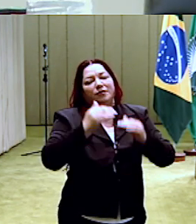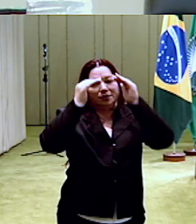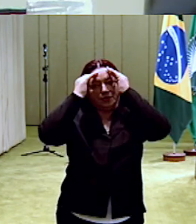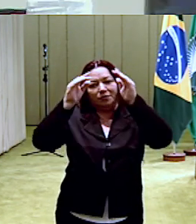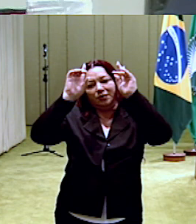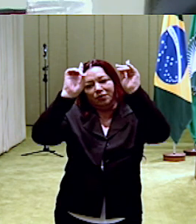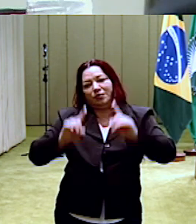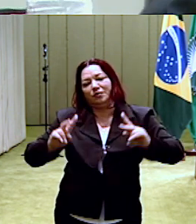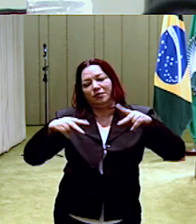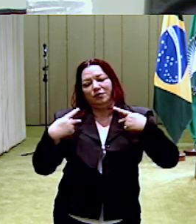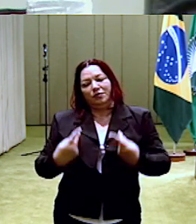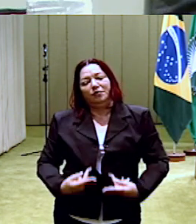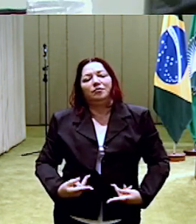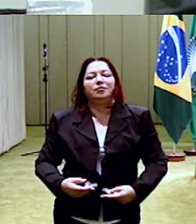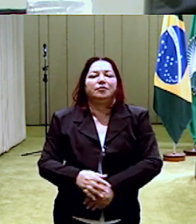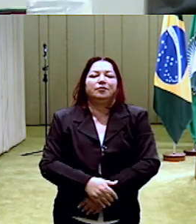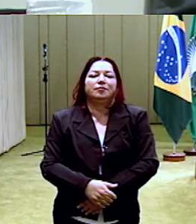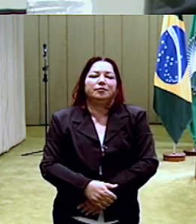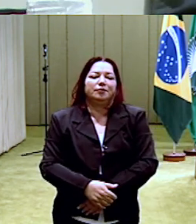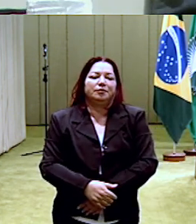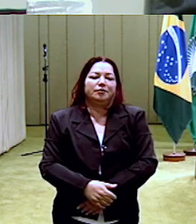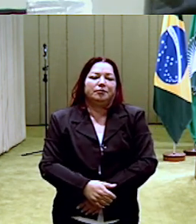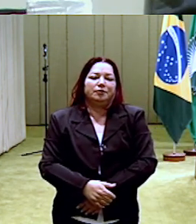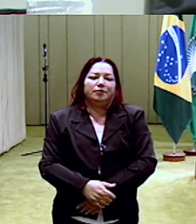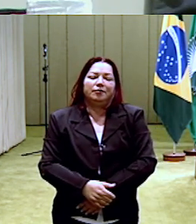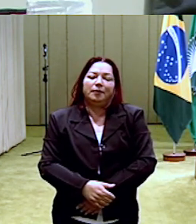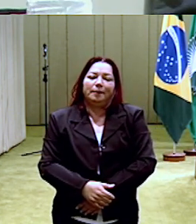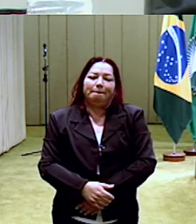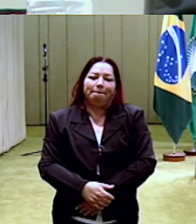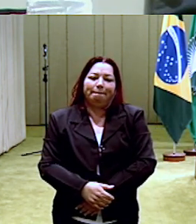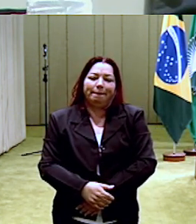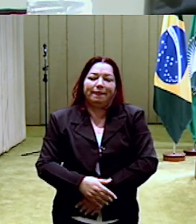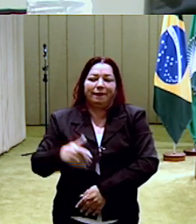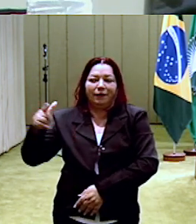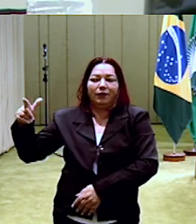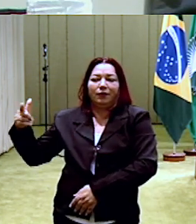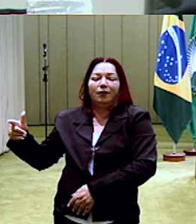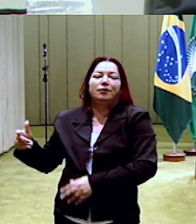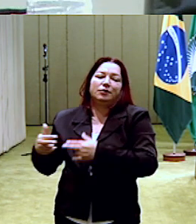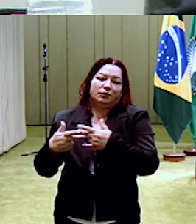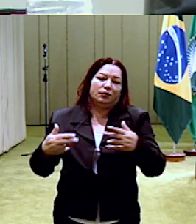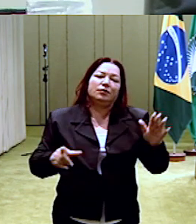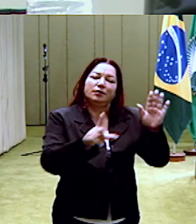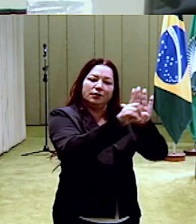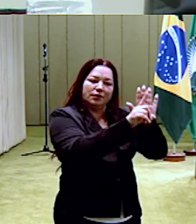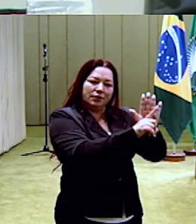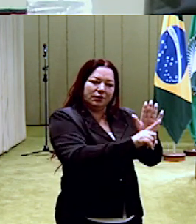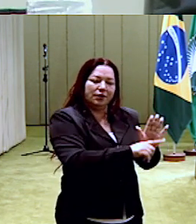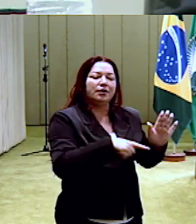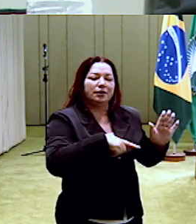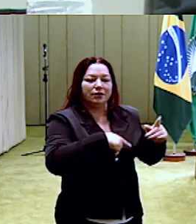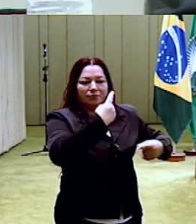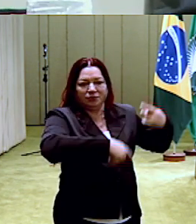respeite os direitos humanos. Em relação a outras iniciativas normativas que nós temos